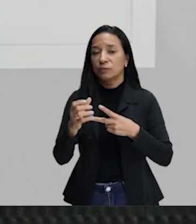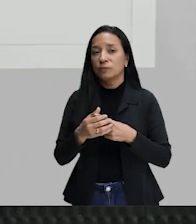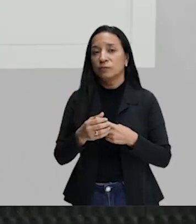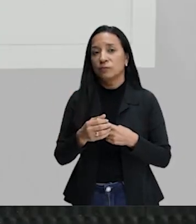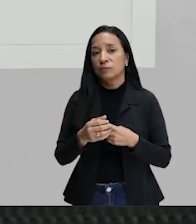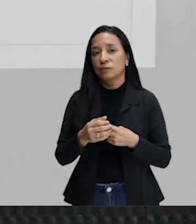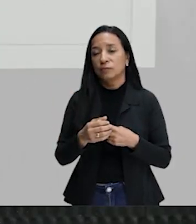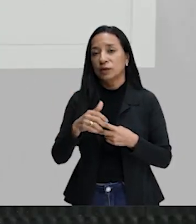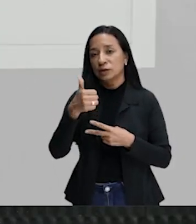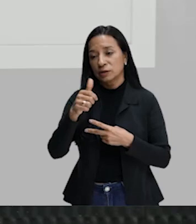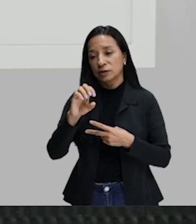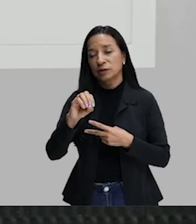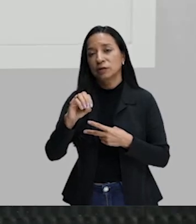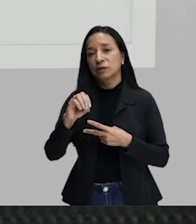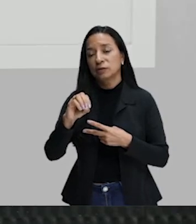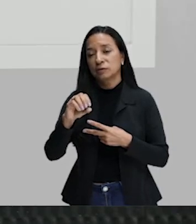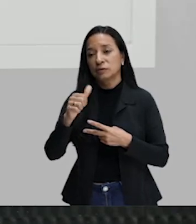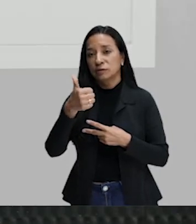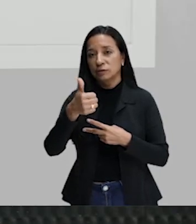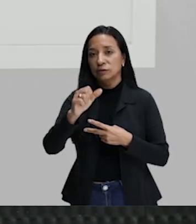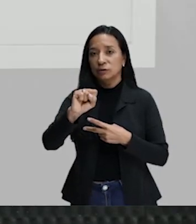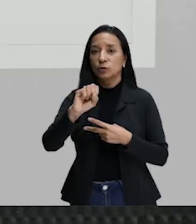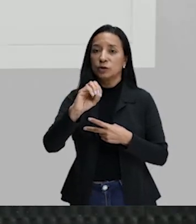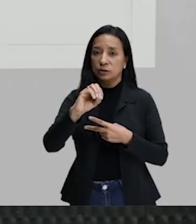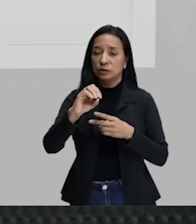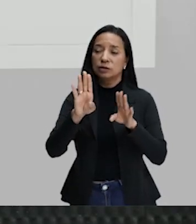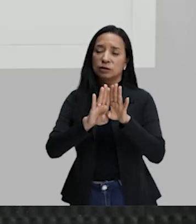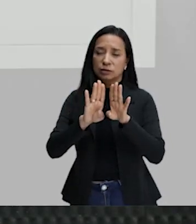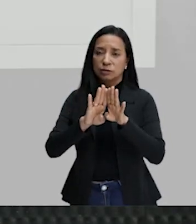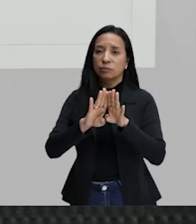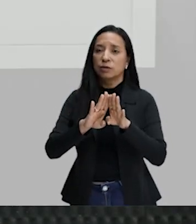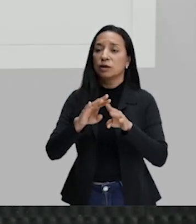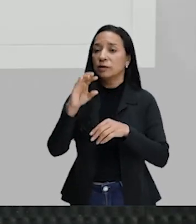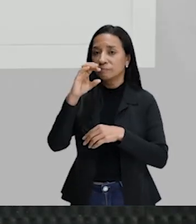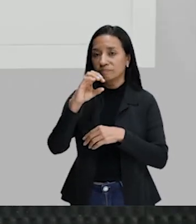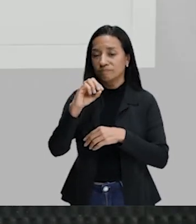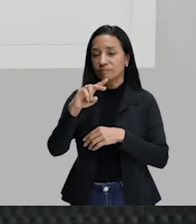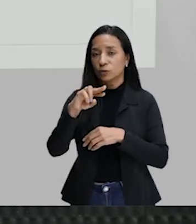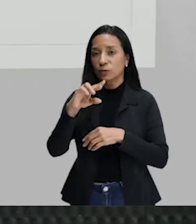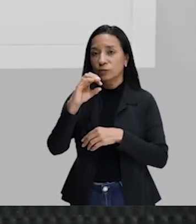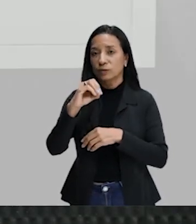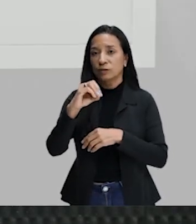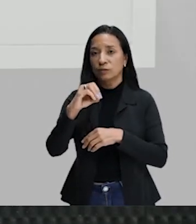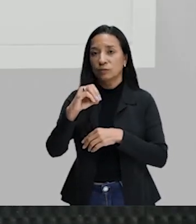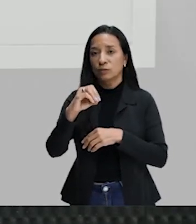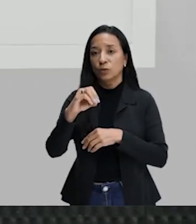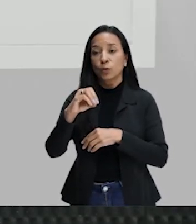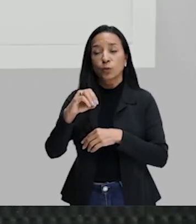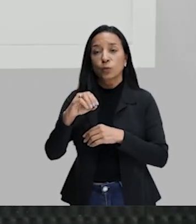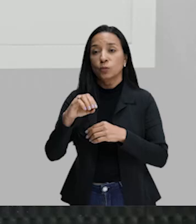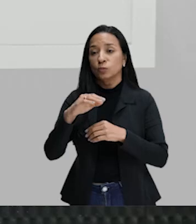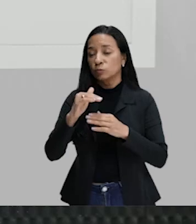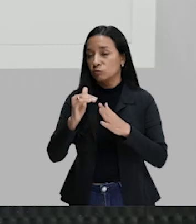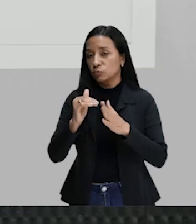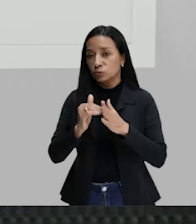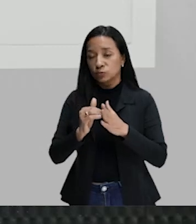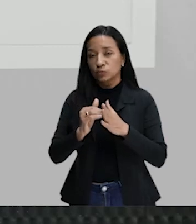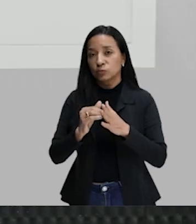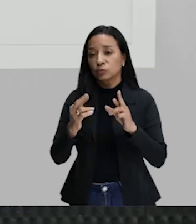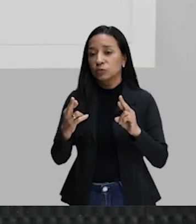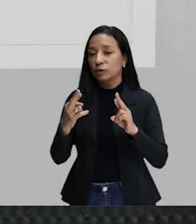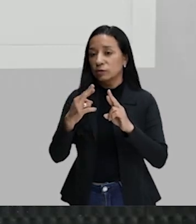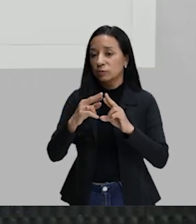força magnética também será igual a zero. Então, tudo isso é consequência, certo, da situação da carga